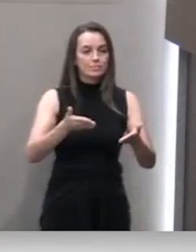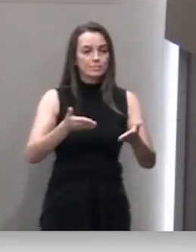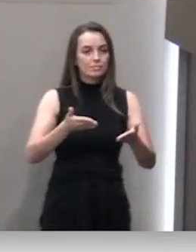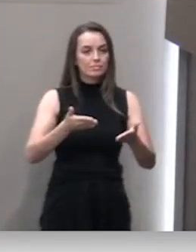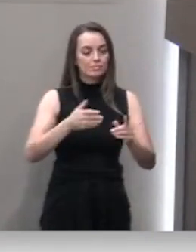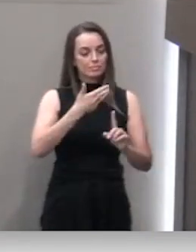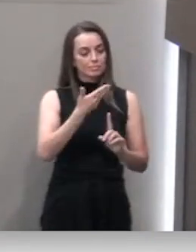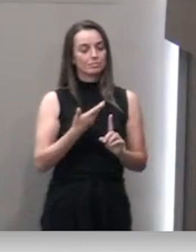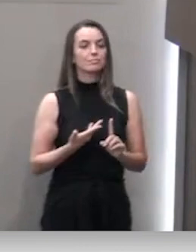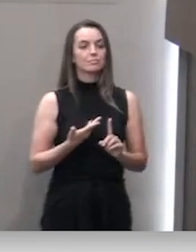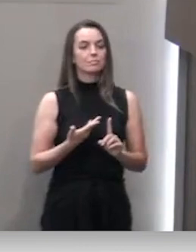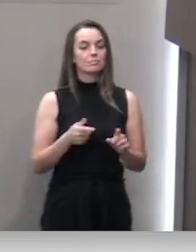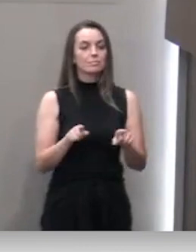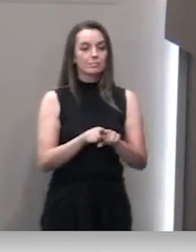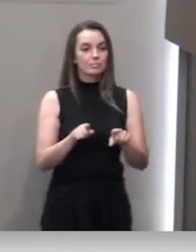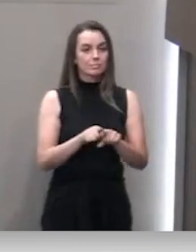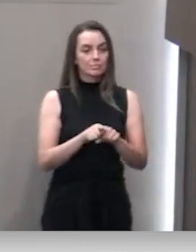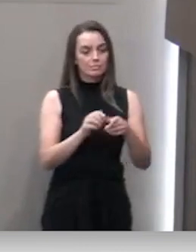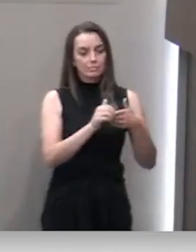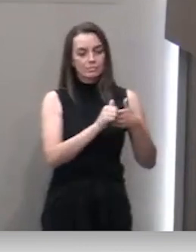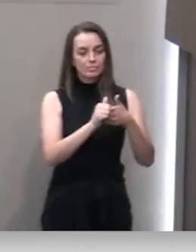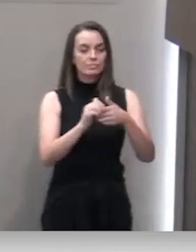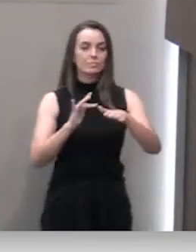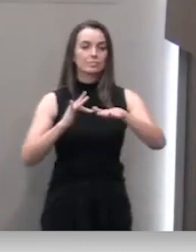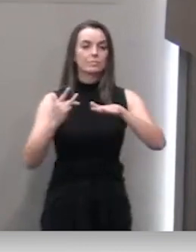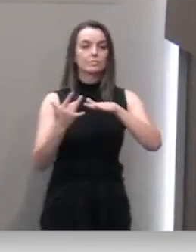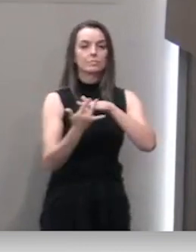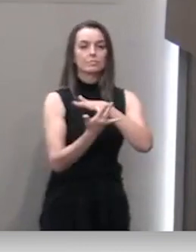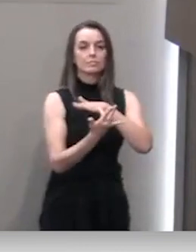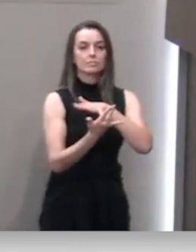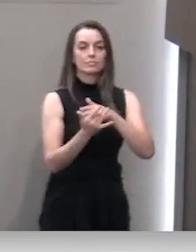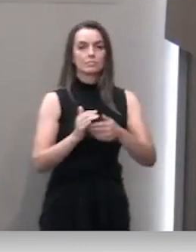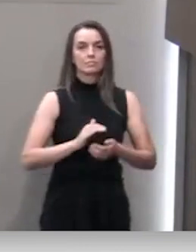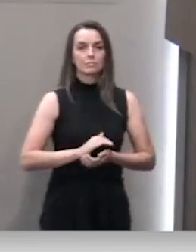senhores que nos acompanham pelas redes sociais.